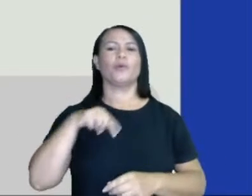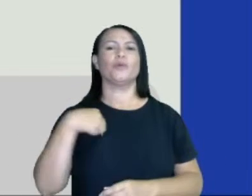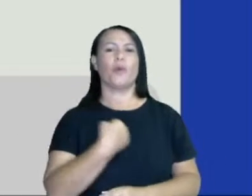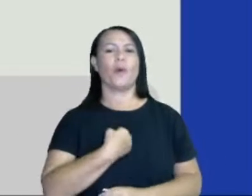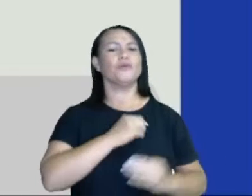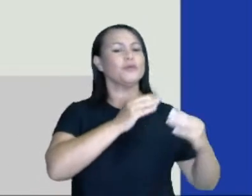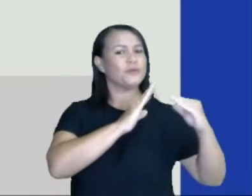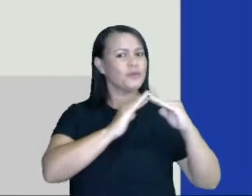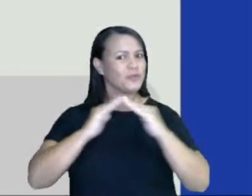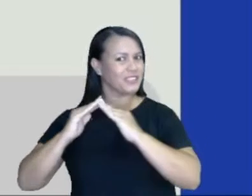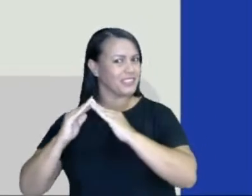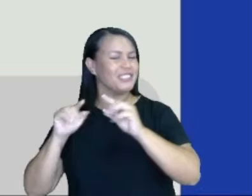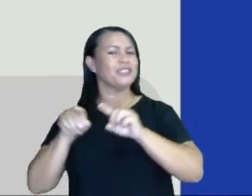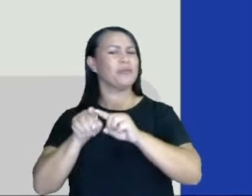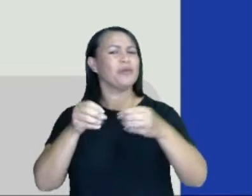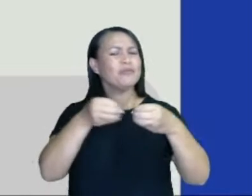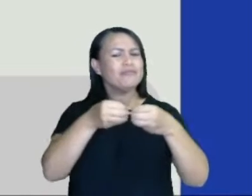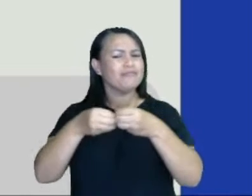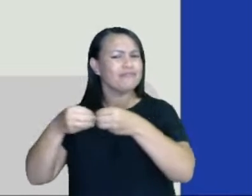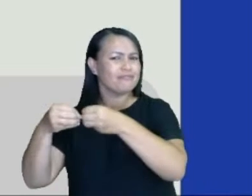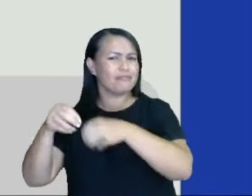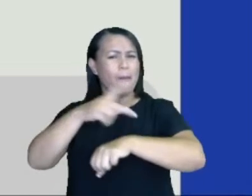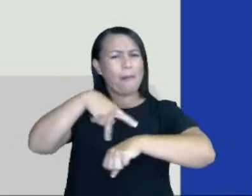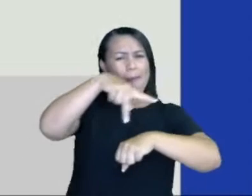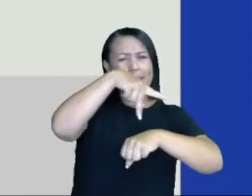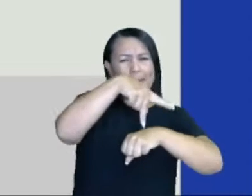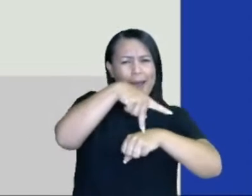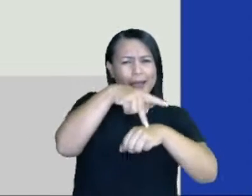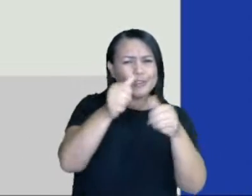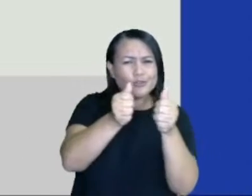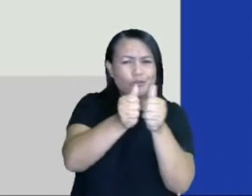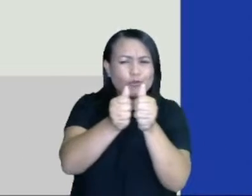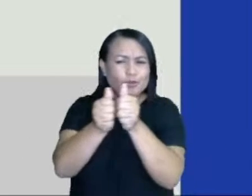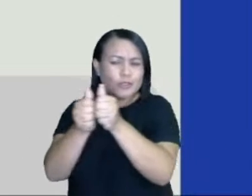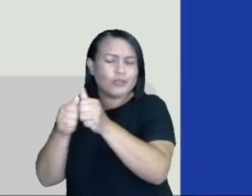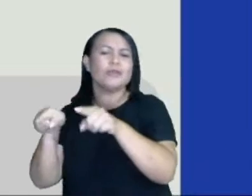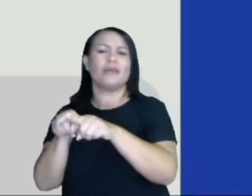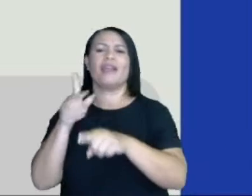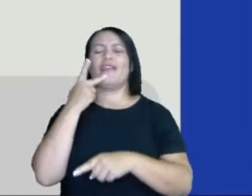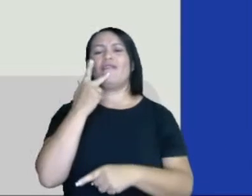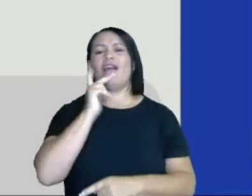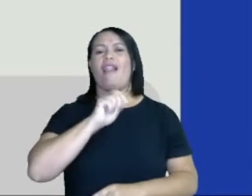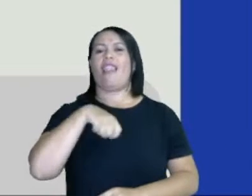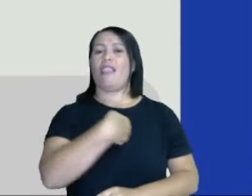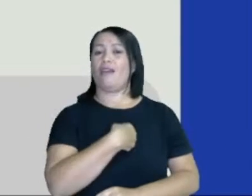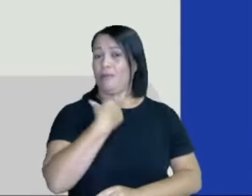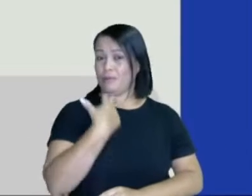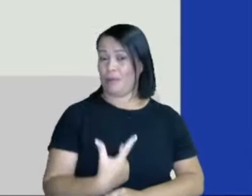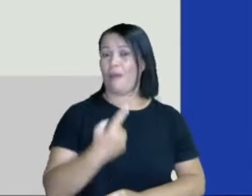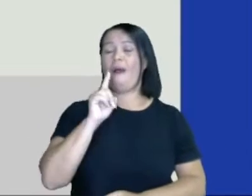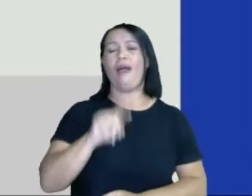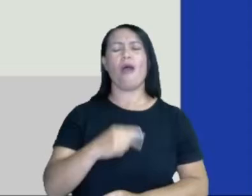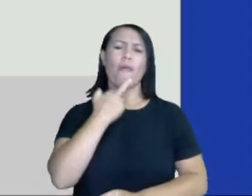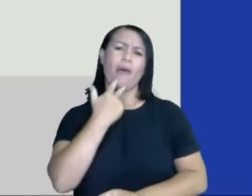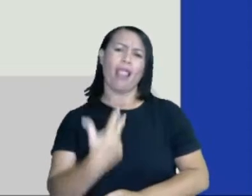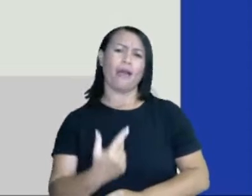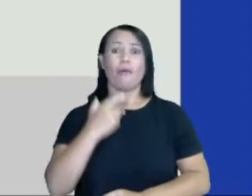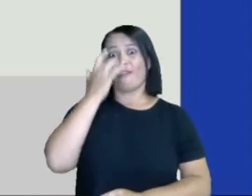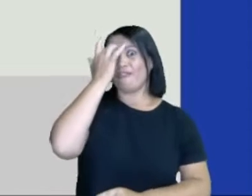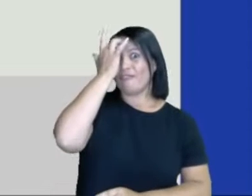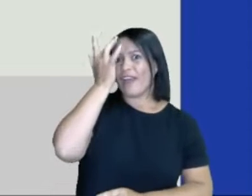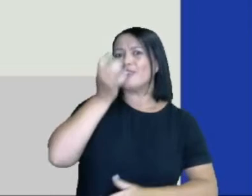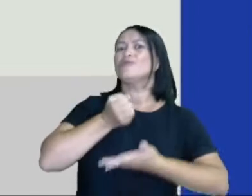nossos vizinhos estamos cercados de países que falam a língua espanhola. O espanhol é uma língua fácil e